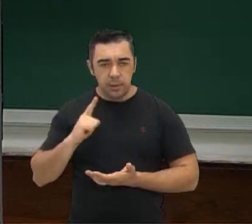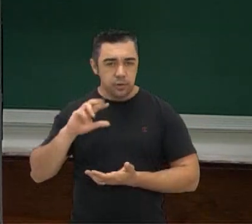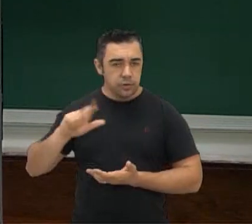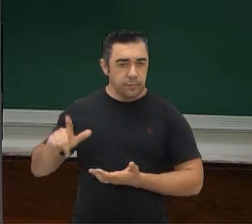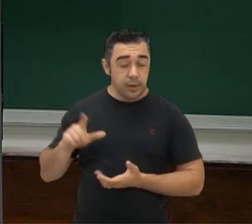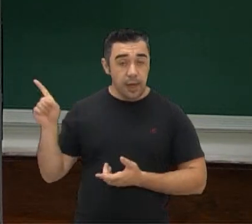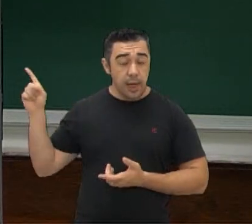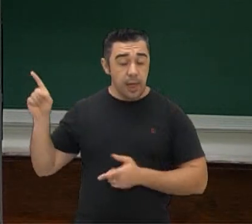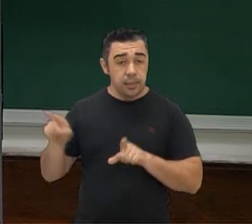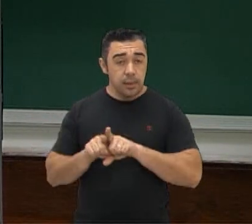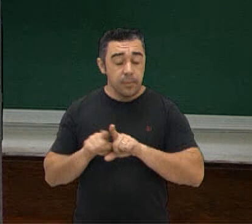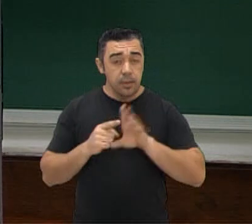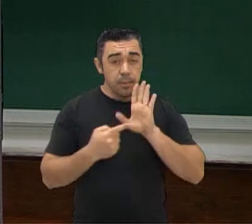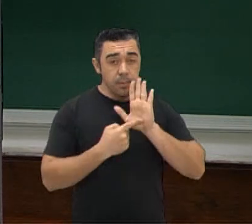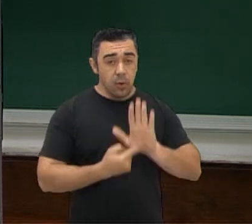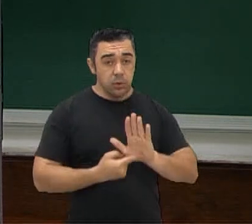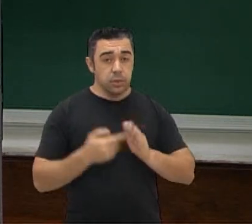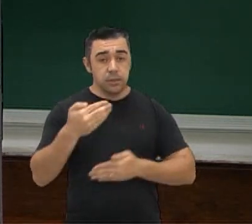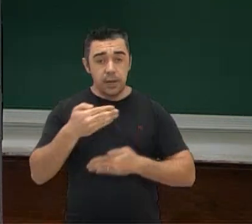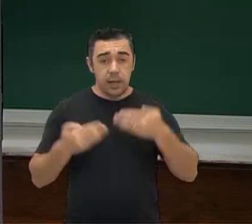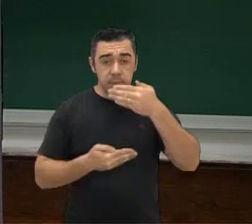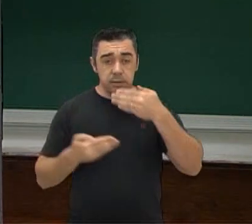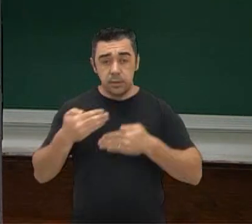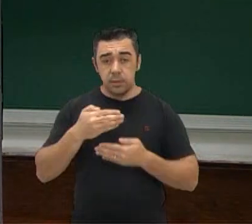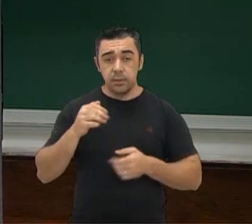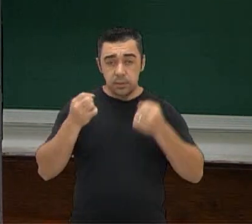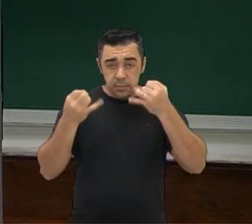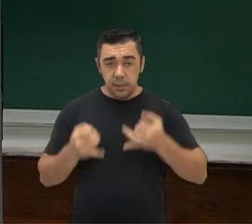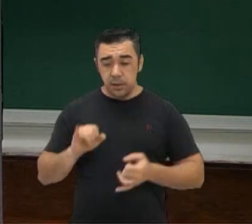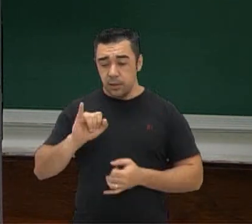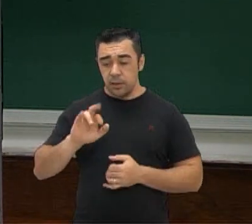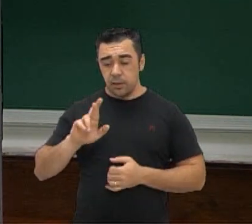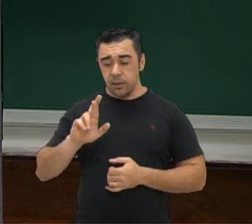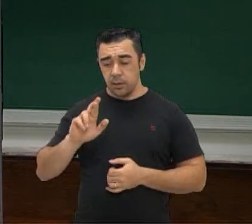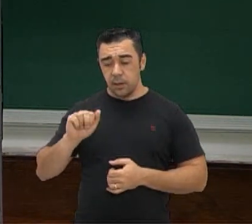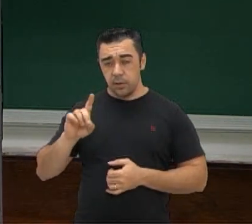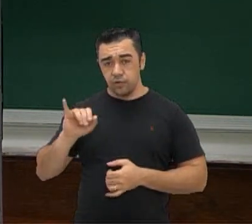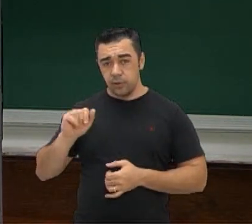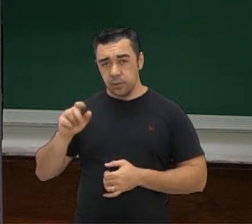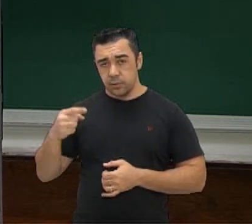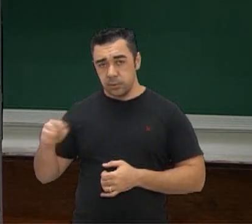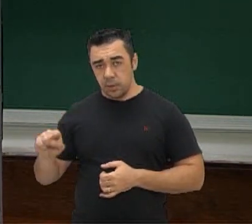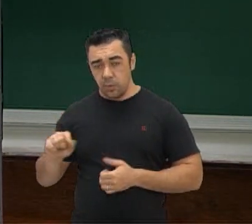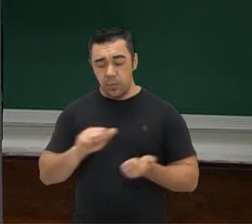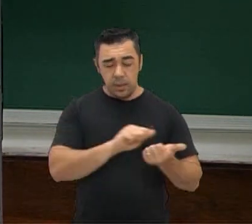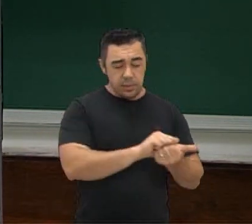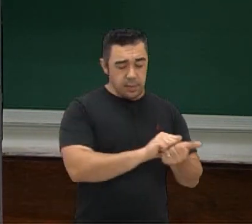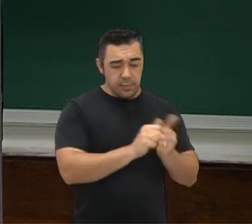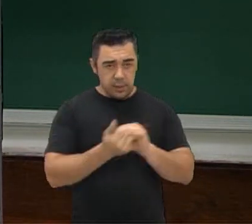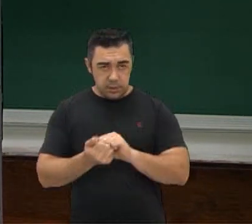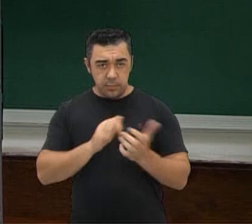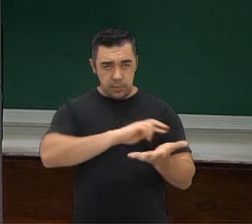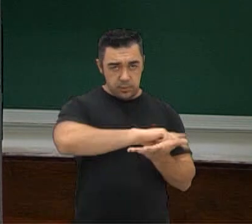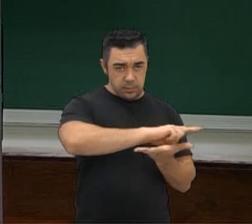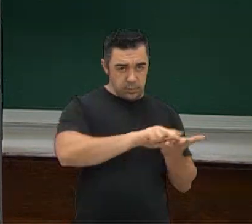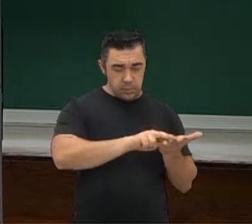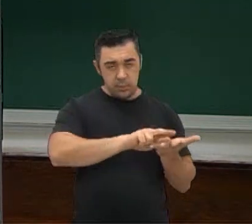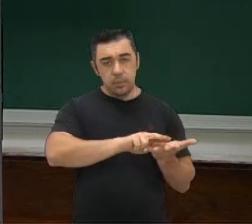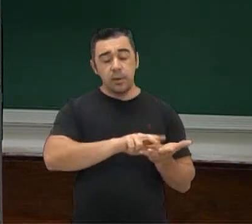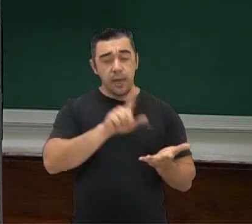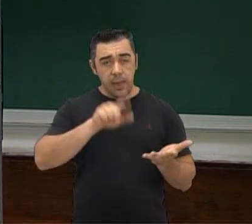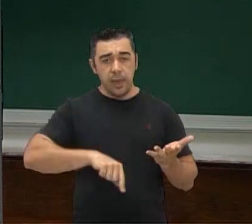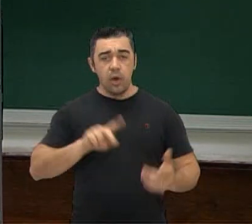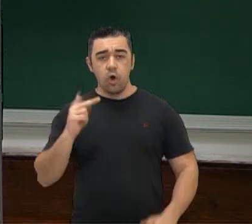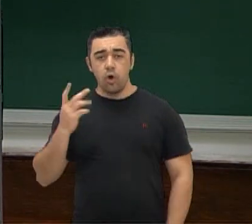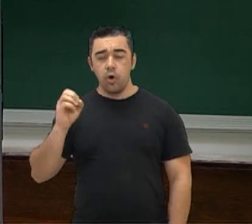dizendo aqui no slide para a gente que quando a gente está falando de irradiação adaptativa, a gente tem que associar a homologia, né? Porque tem mesma origem,